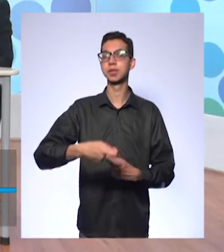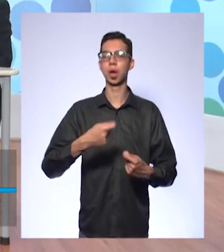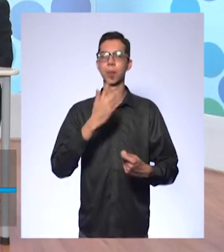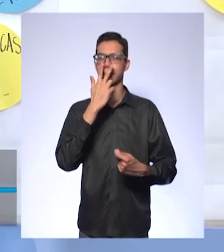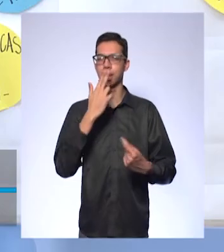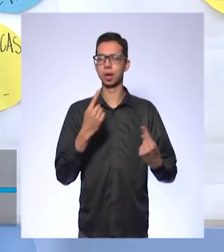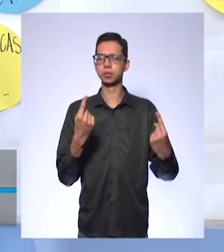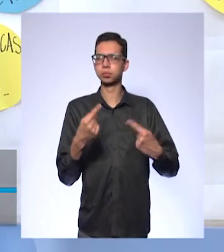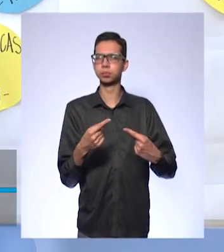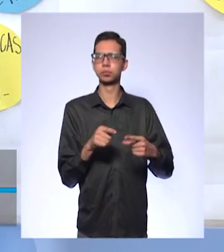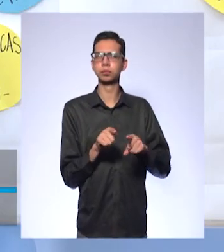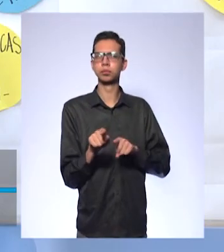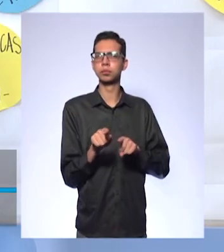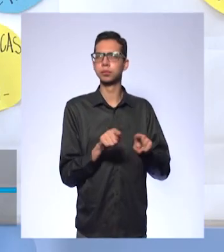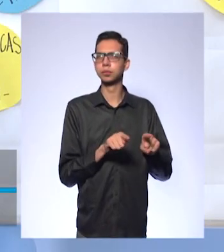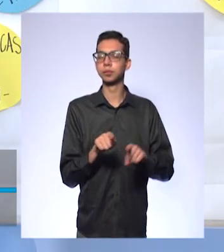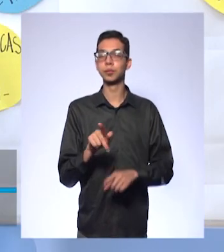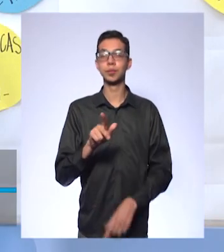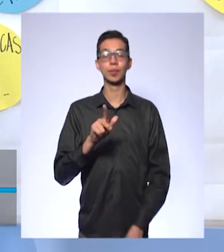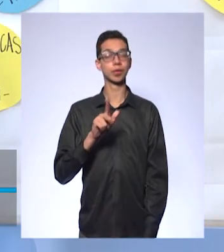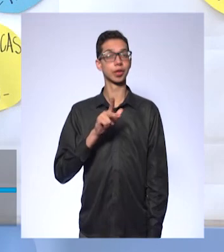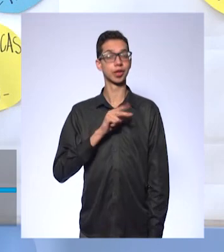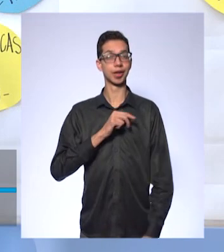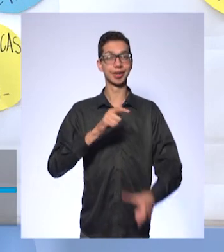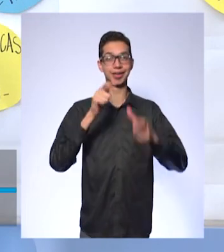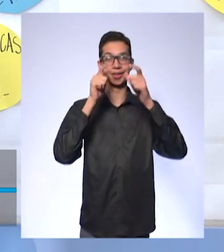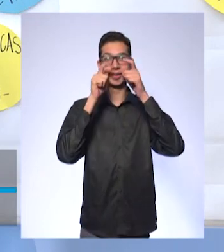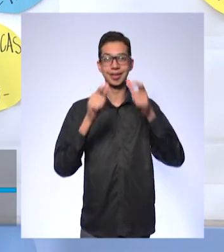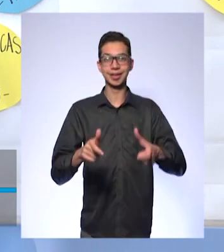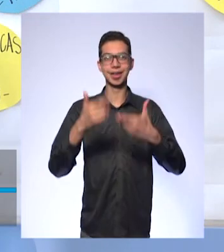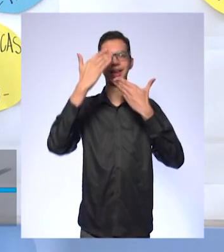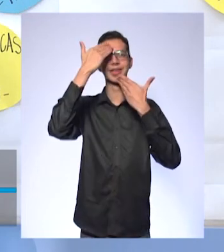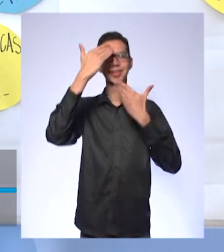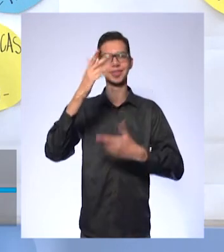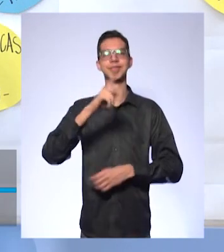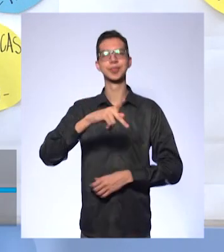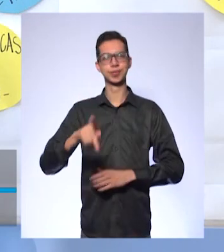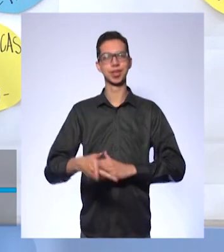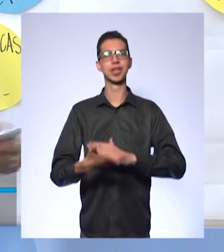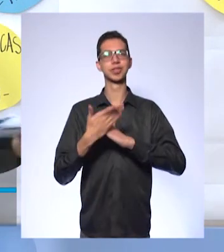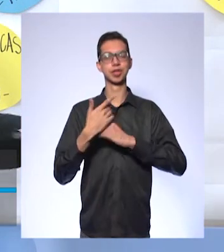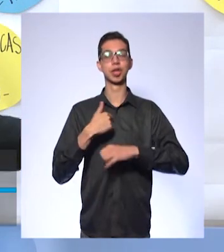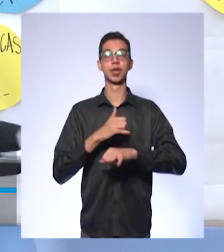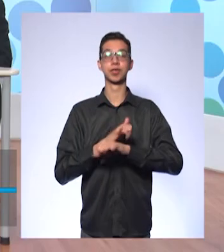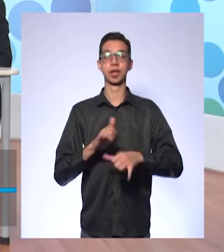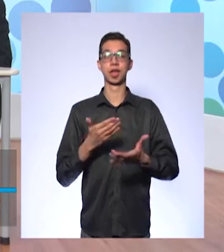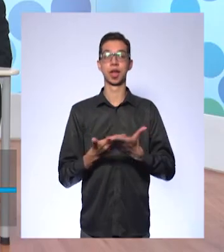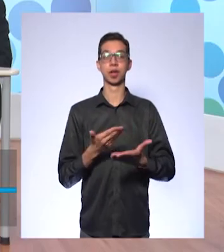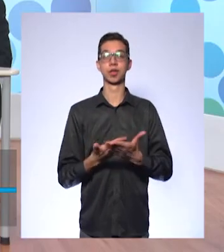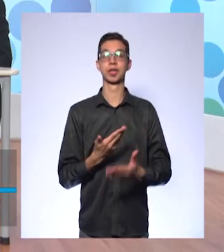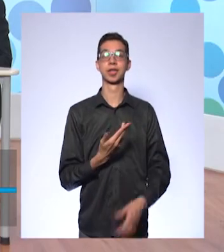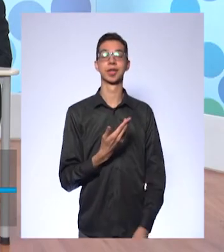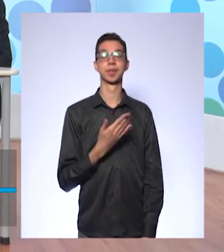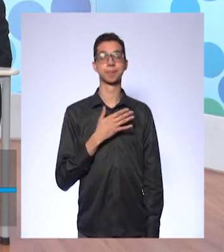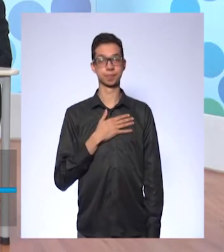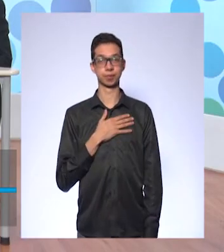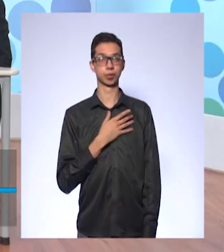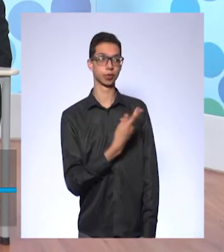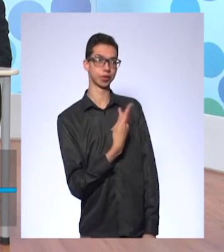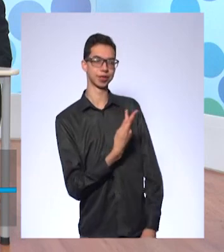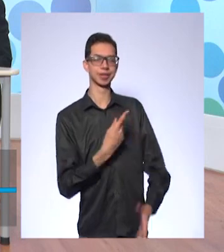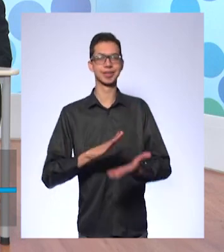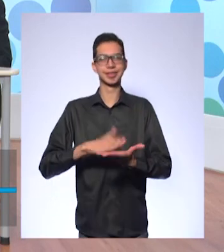já agradeço aí aos professores que nos ajudam. Quando eu falo, professor Carlos, que essa aula ela é nossa, né? Minha, sua, dos